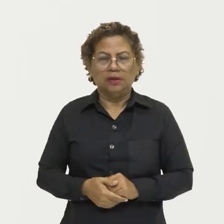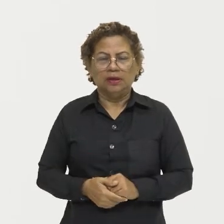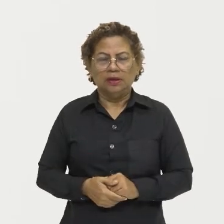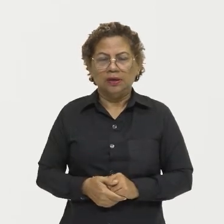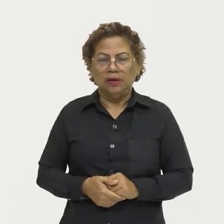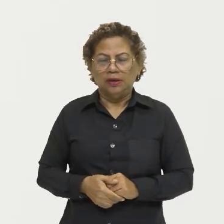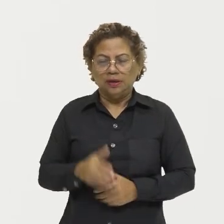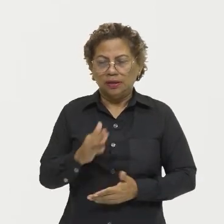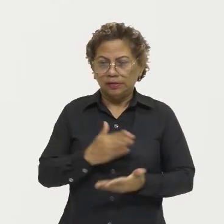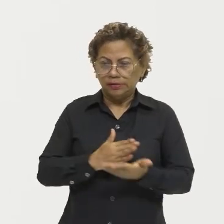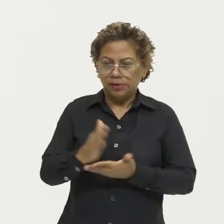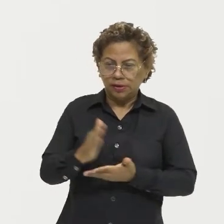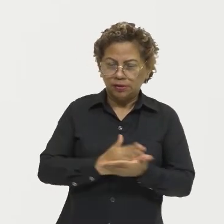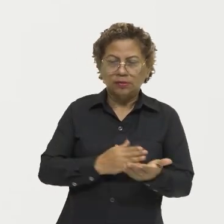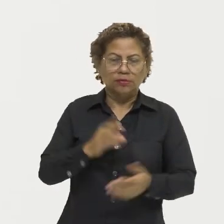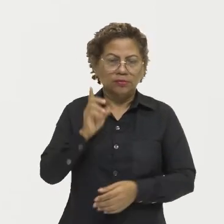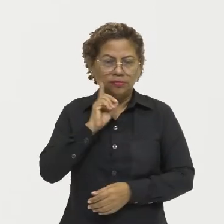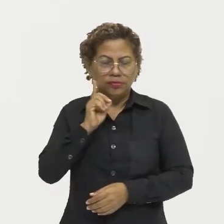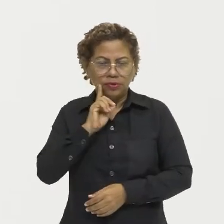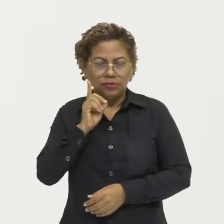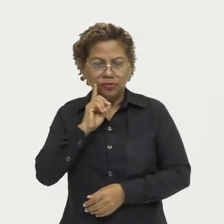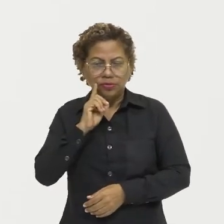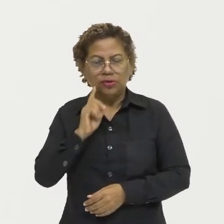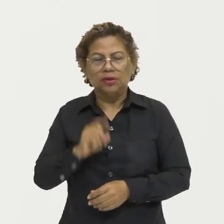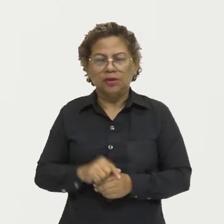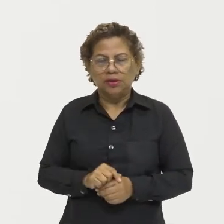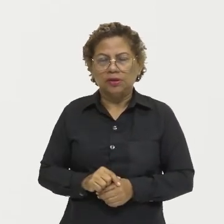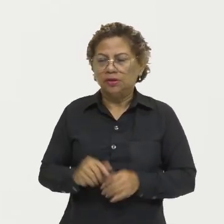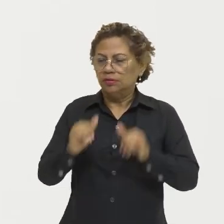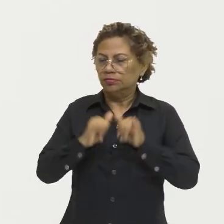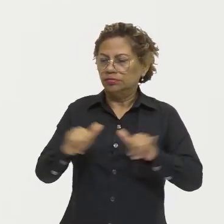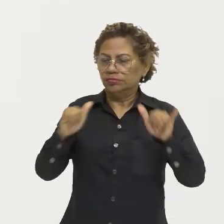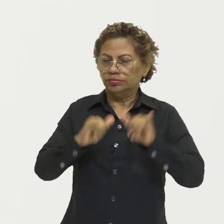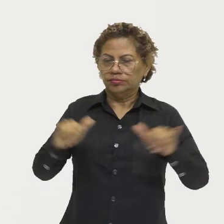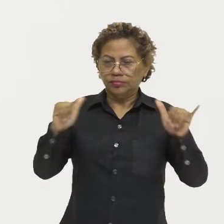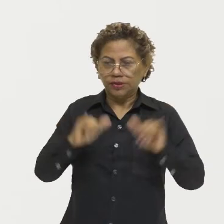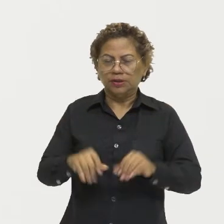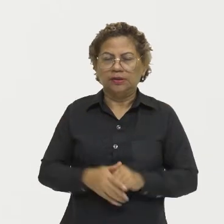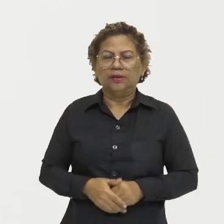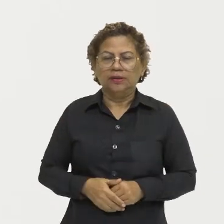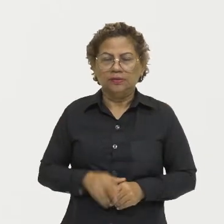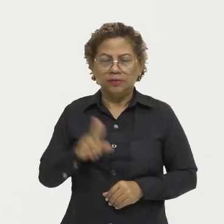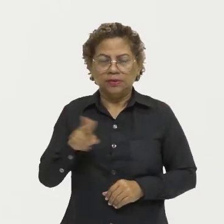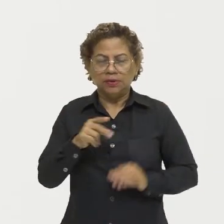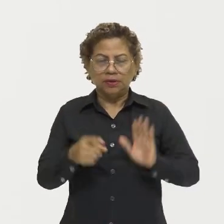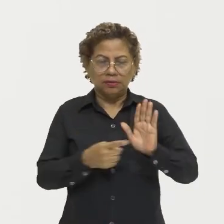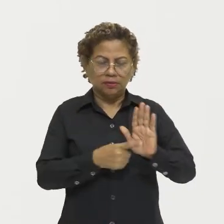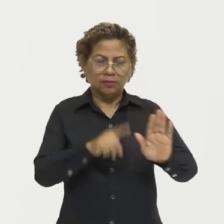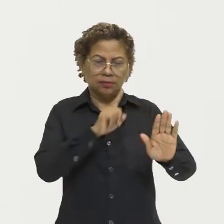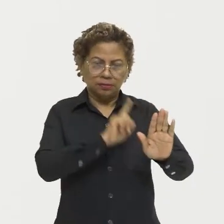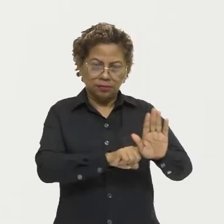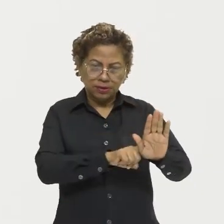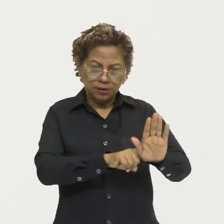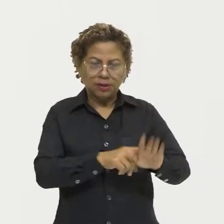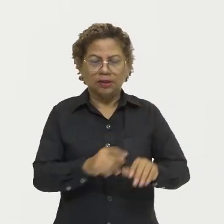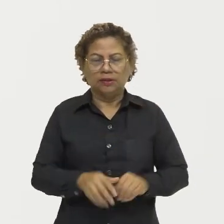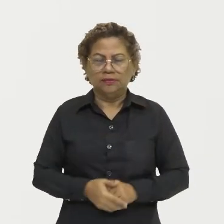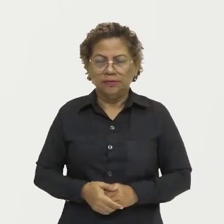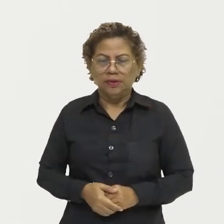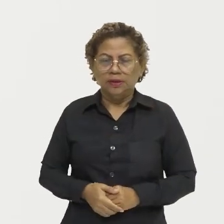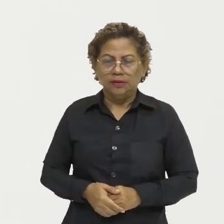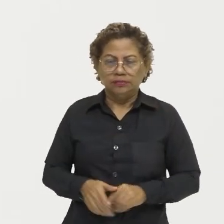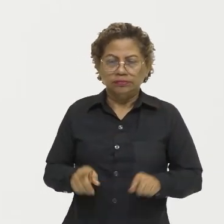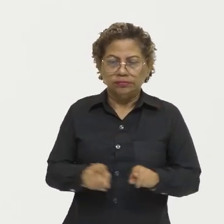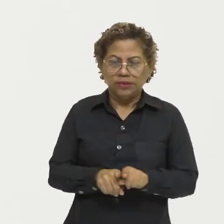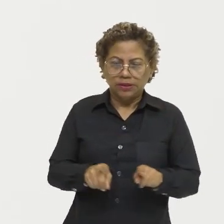expressões cotidianas, na publicidade, né, utilizando aí as metáforas, provérbios, né, as